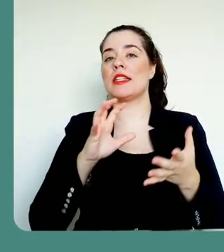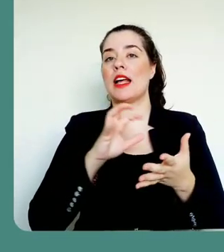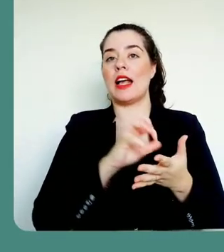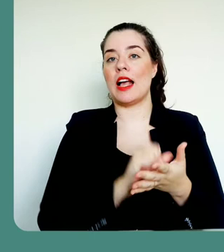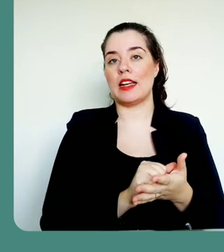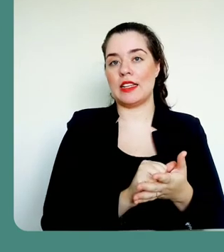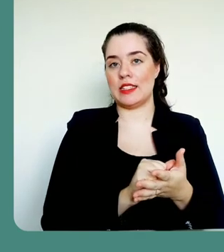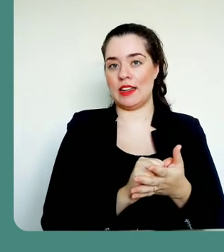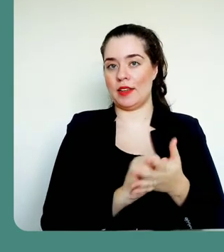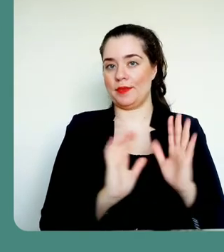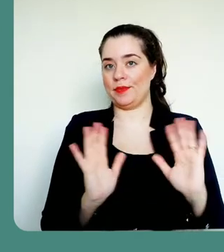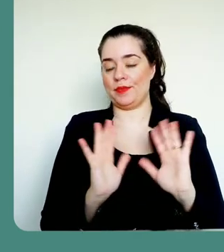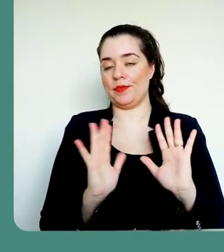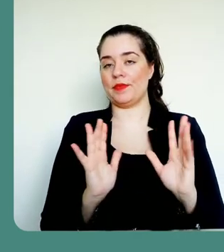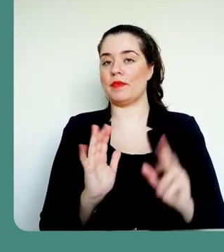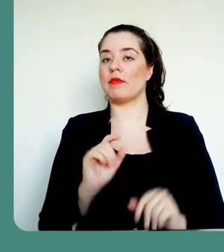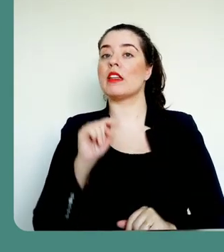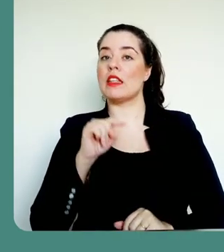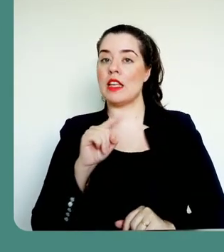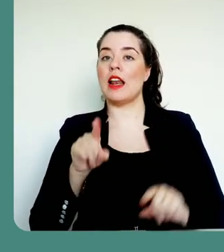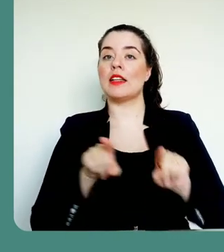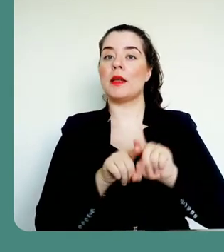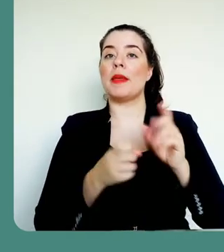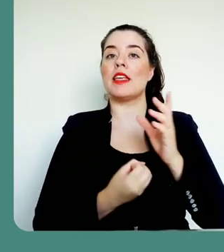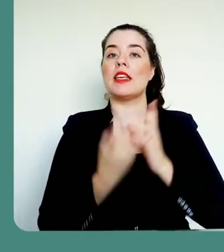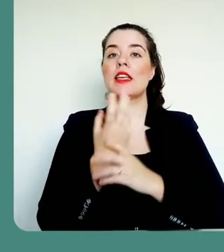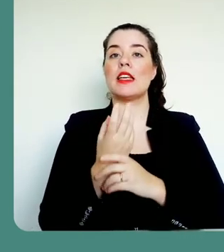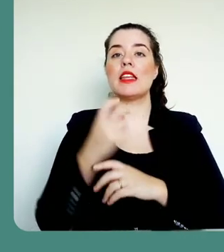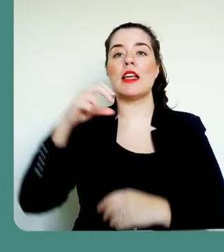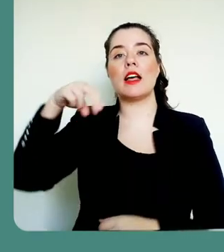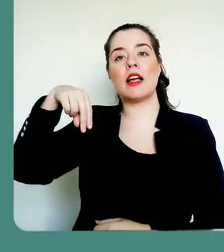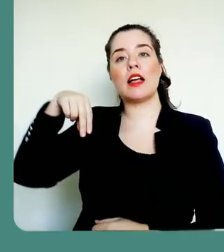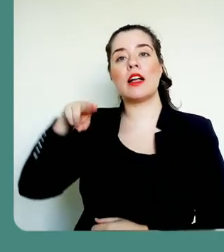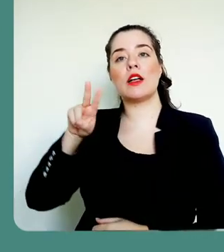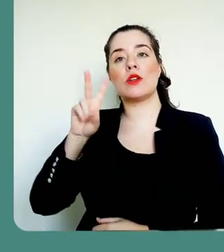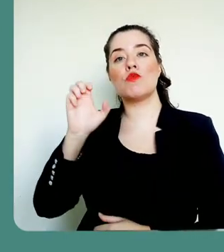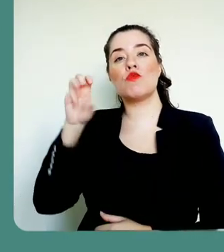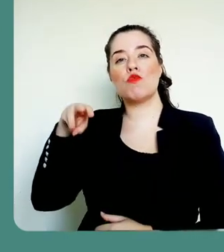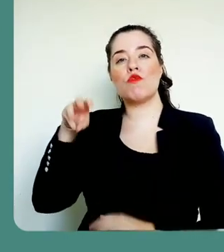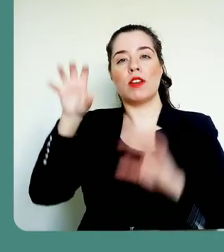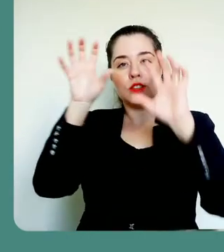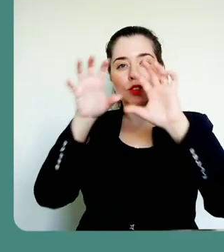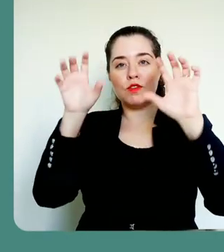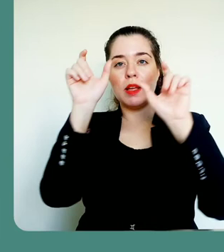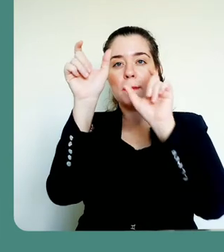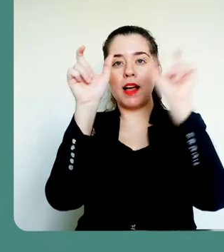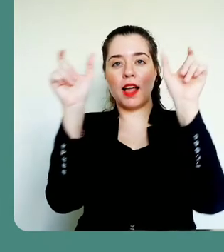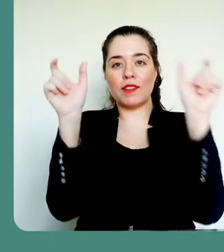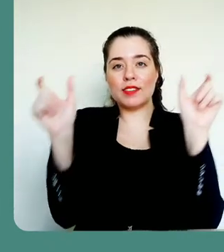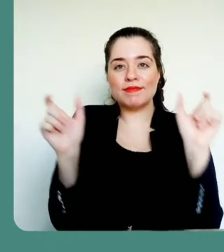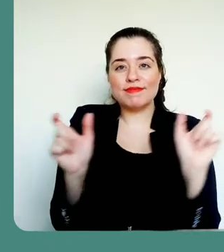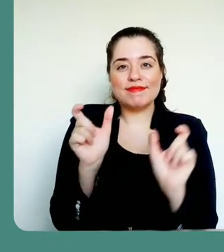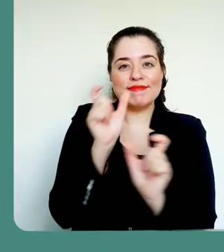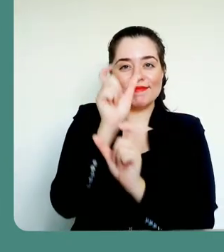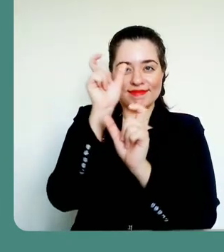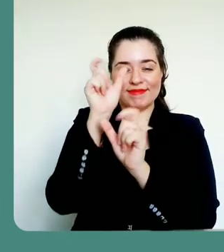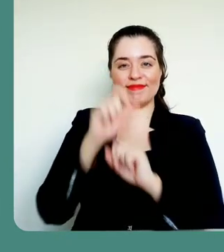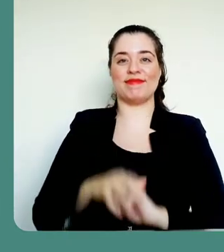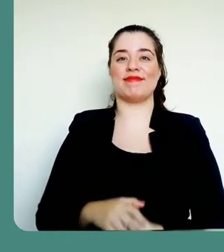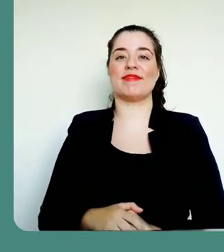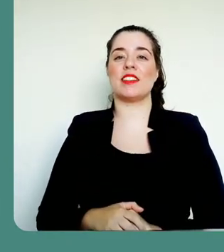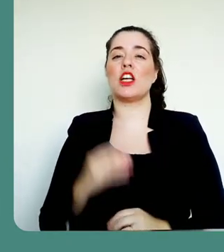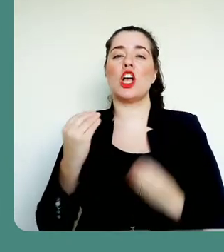você faça um cadastro para ser utilizado e ela gera nuvens de palavras. Então, você pode fazer o acesso